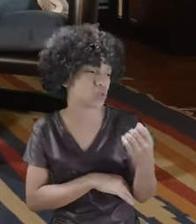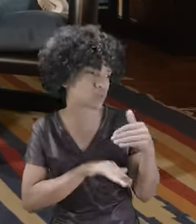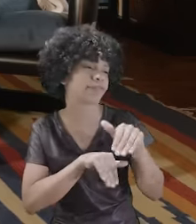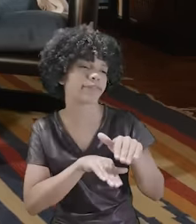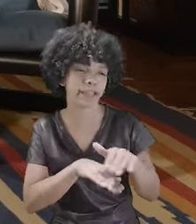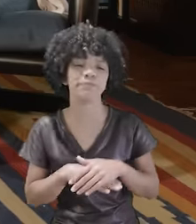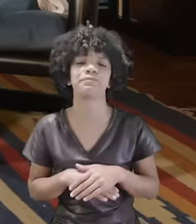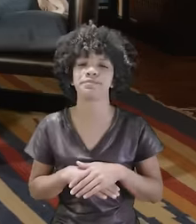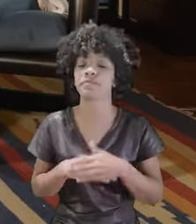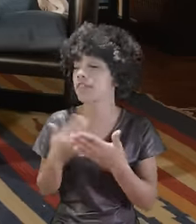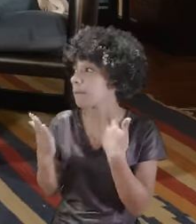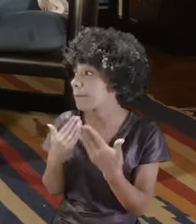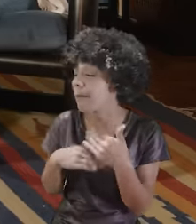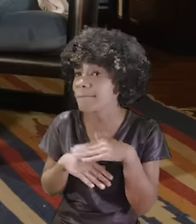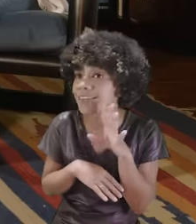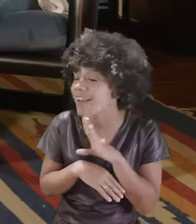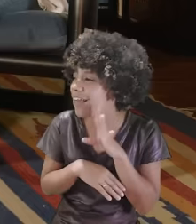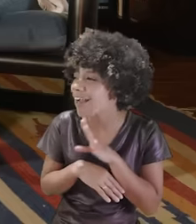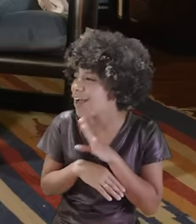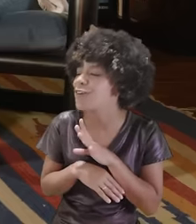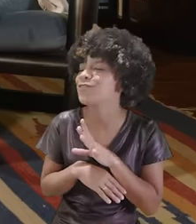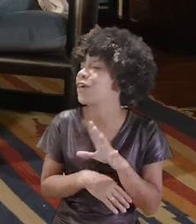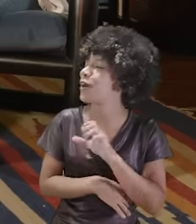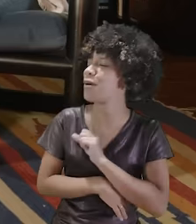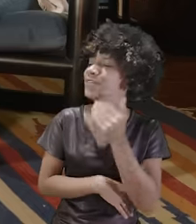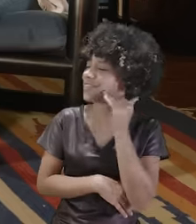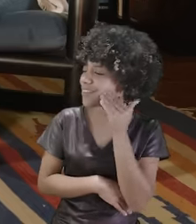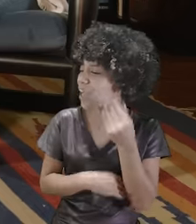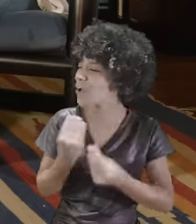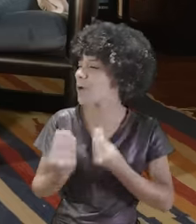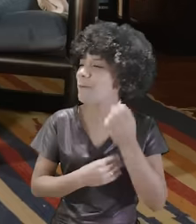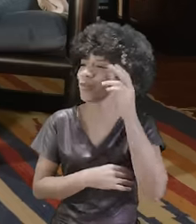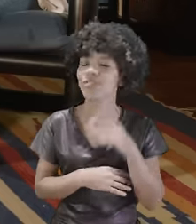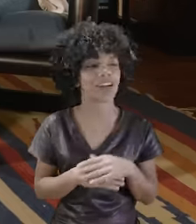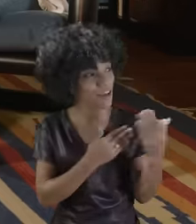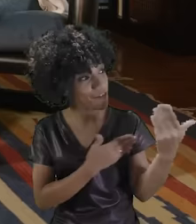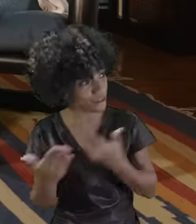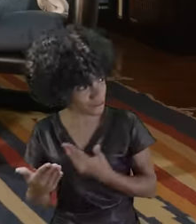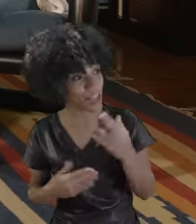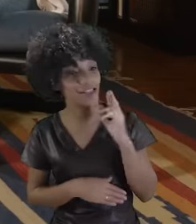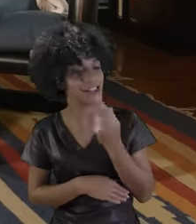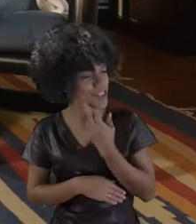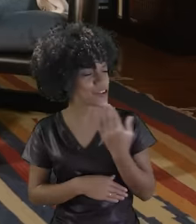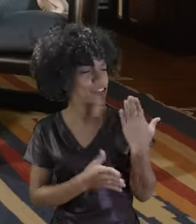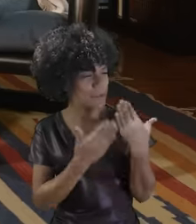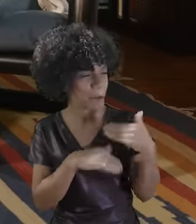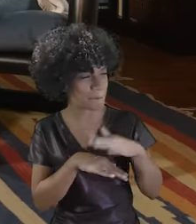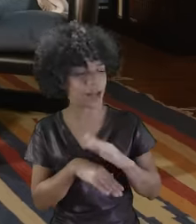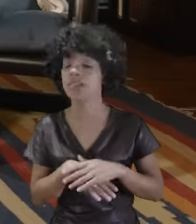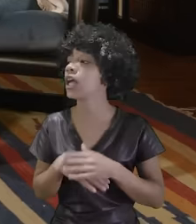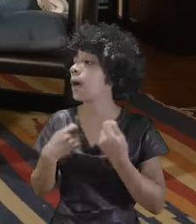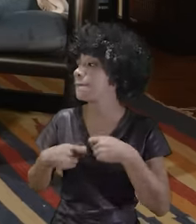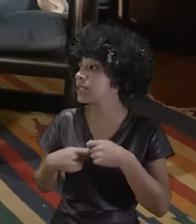Exatamente esse papo aqui uns copos mais legais que eu tive eu adoro entender mais aventuras vem na minha casa a gente fala mais eu faço